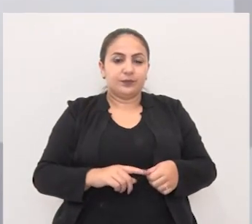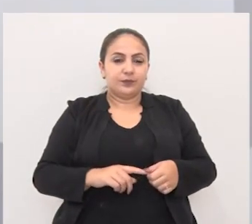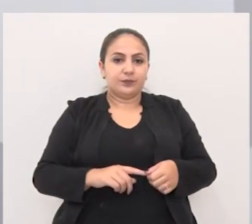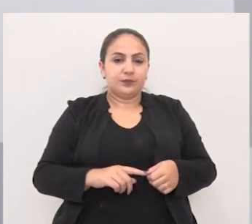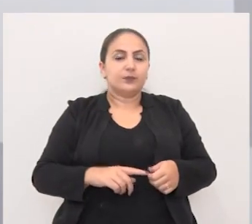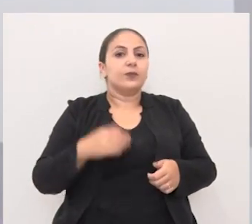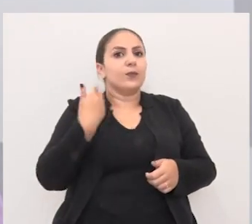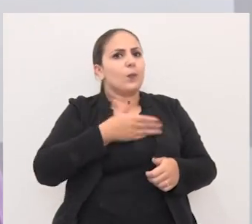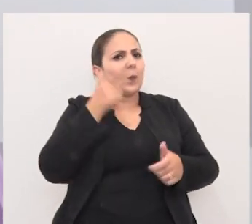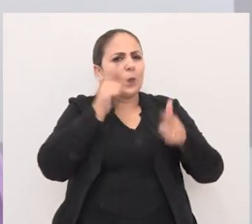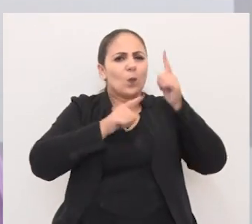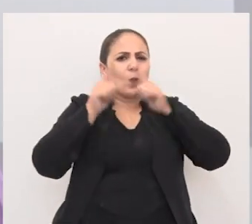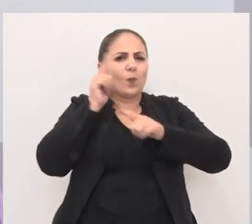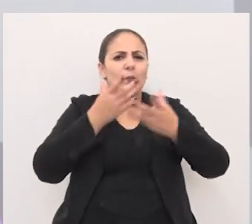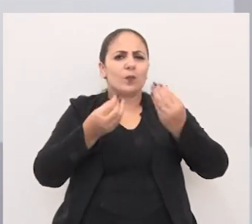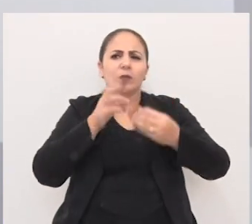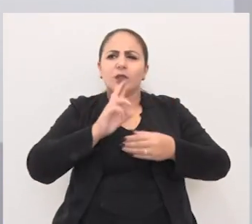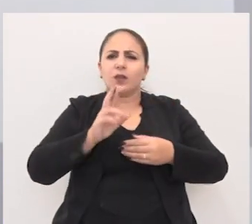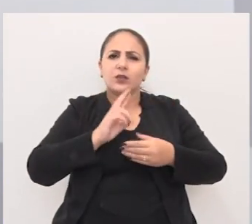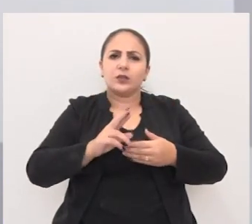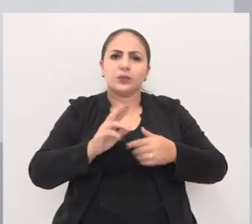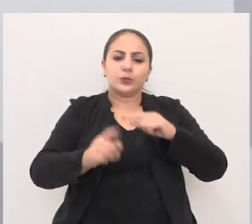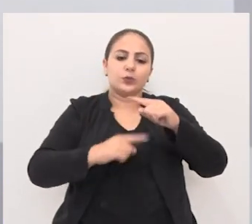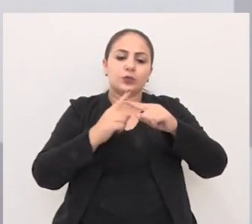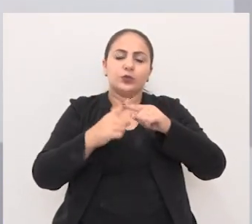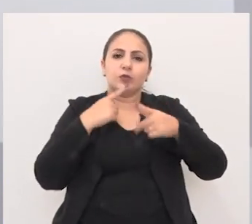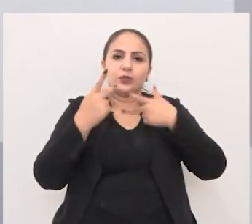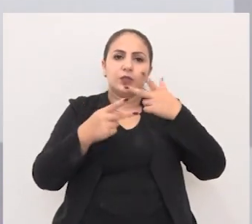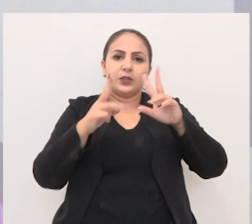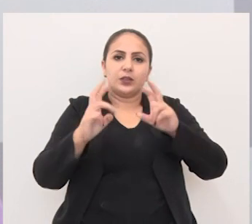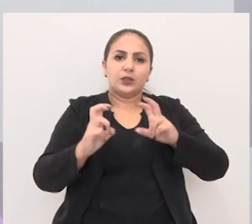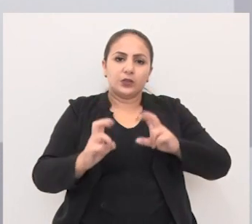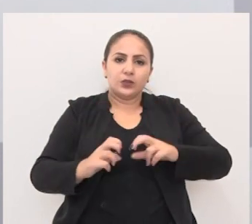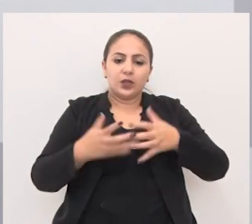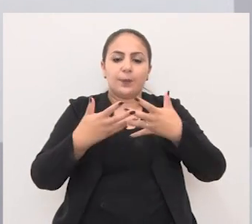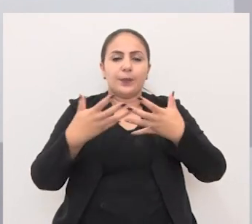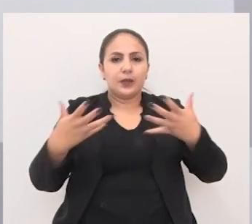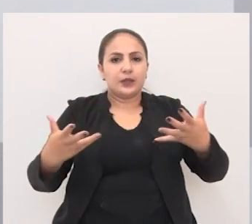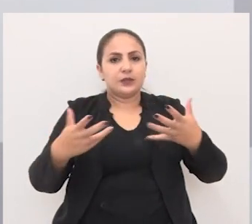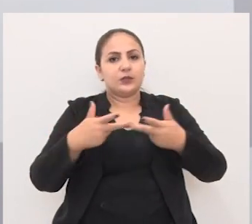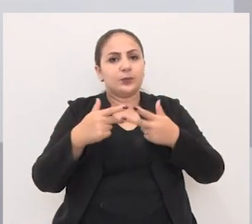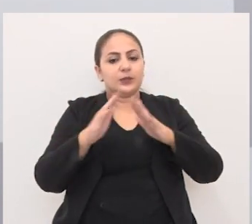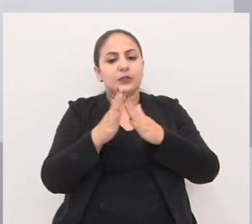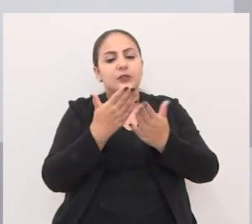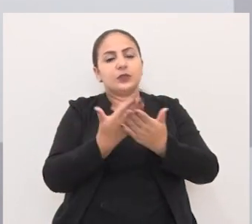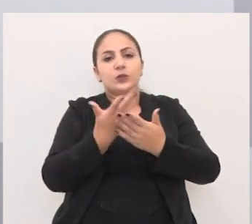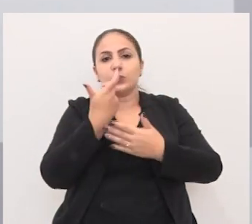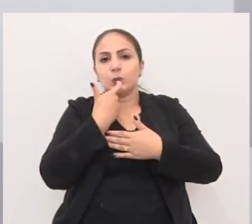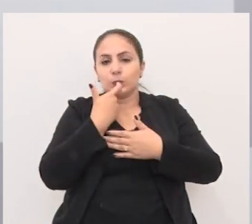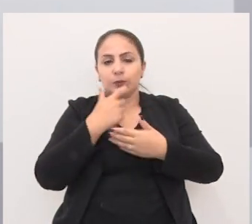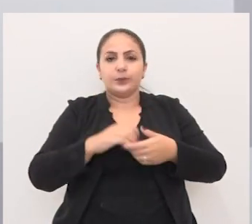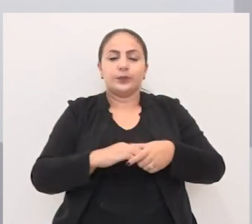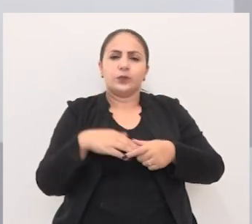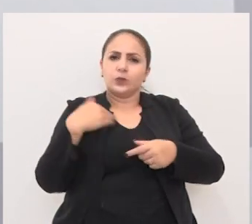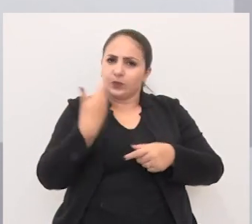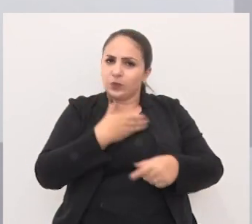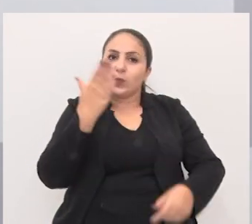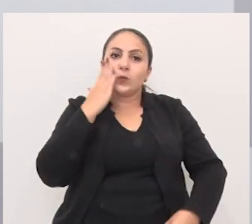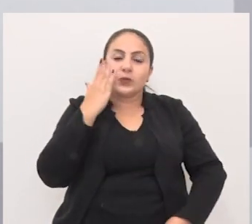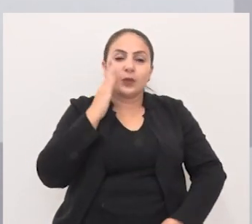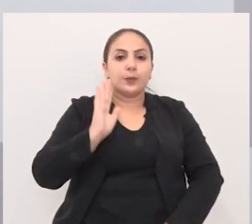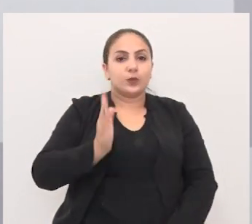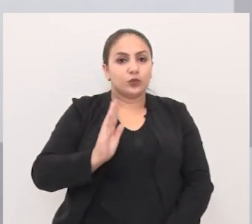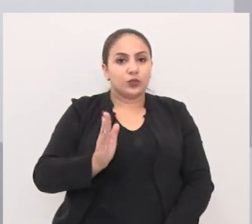conquistado vários resultados positivos no que diz respeito a essa questão de ampliação de algumas escolinhas de educação infantil, que a gente